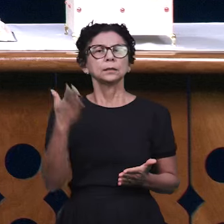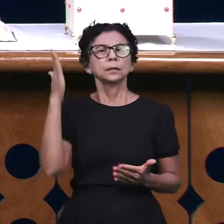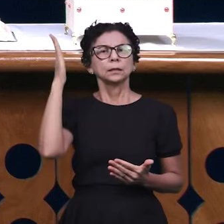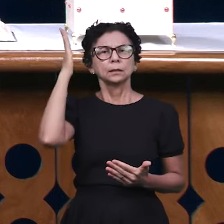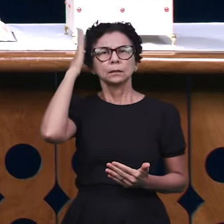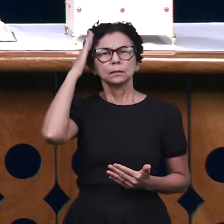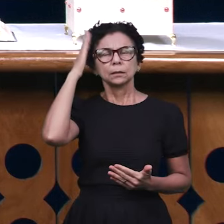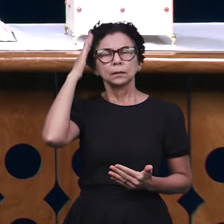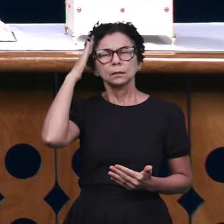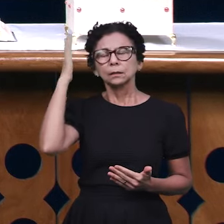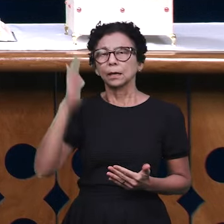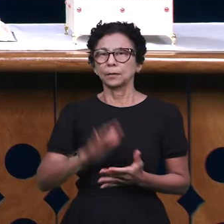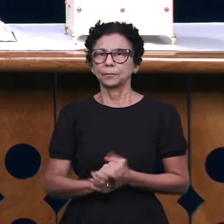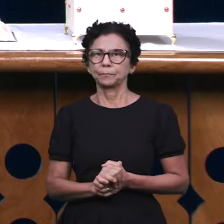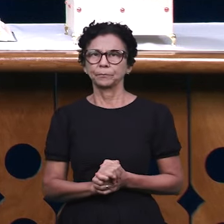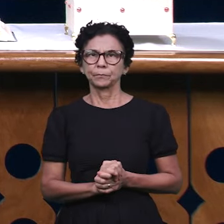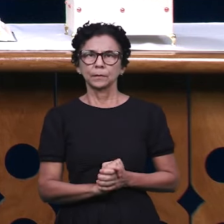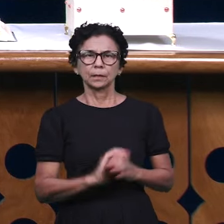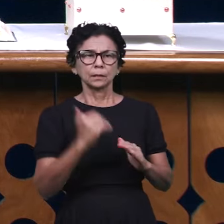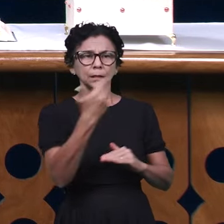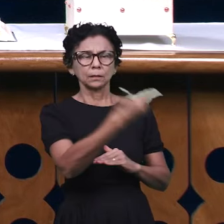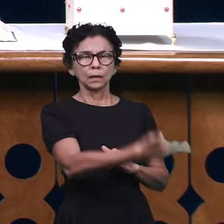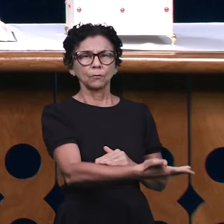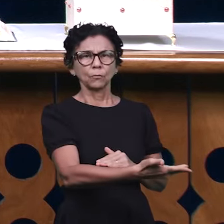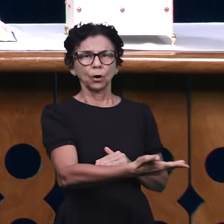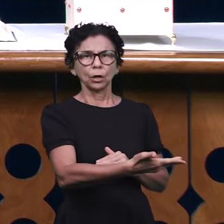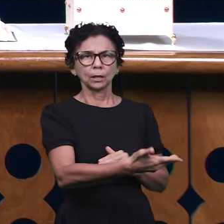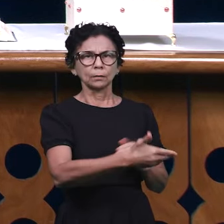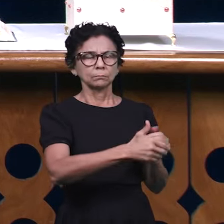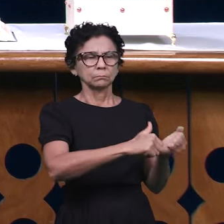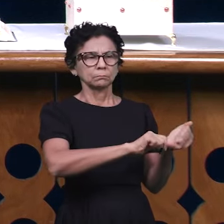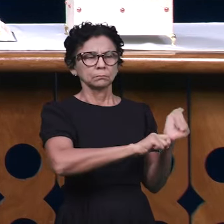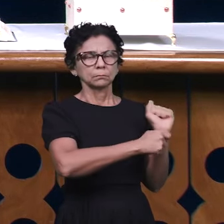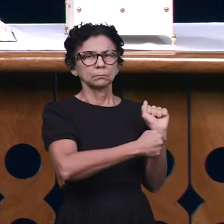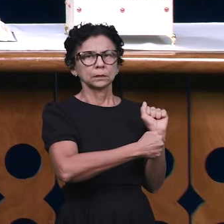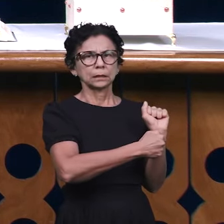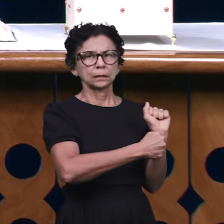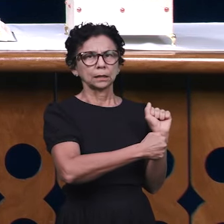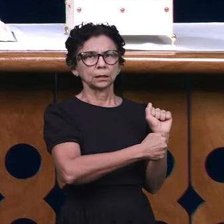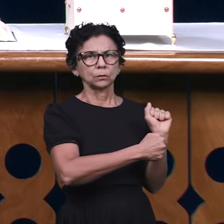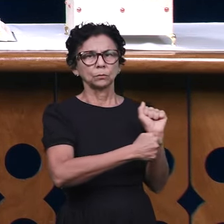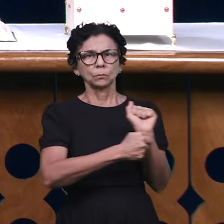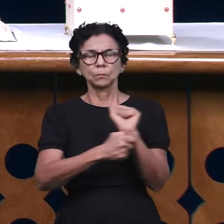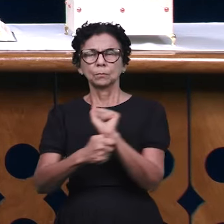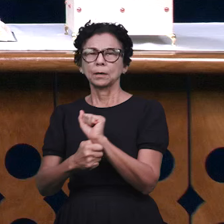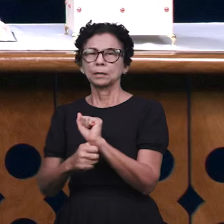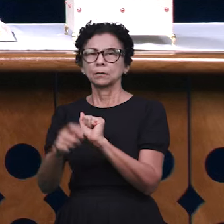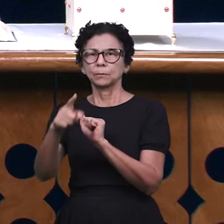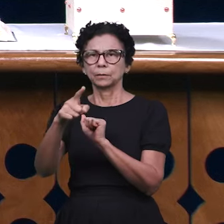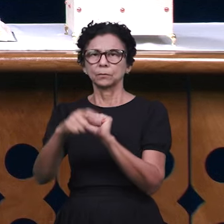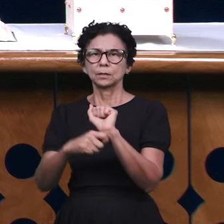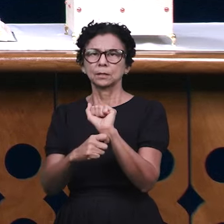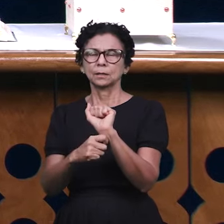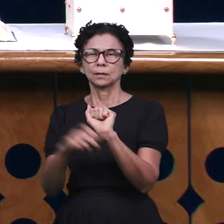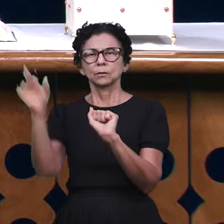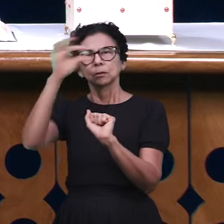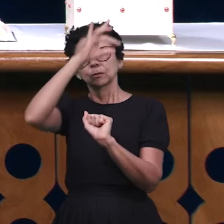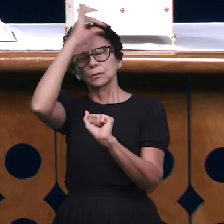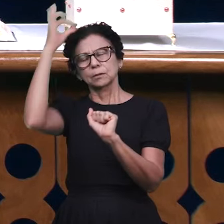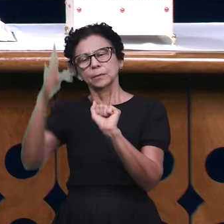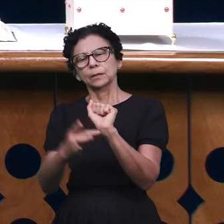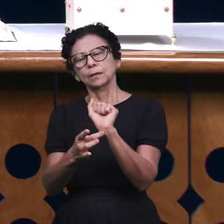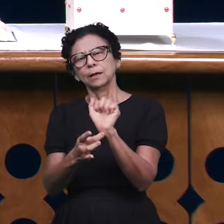entender que aquilo que está selado para muitos está escondido. Para você, o Espírito Santo está